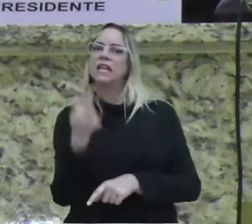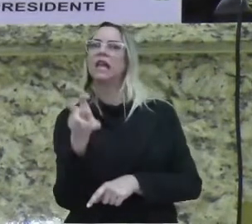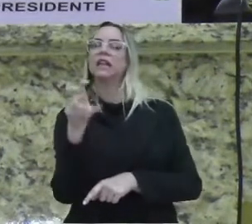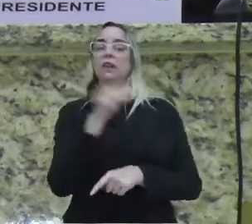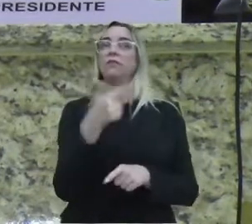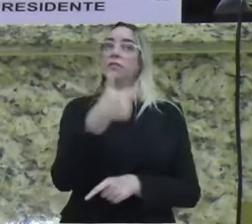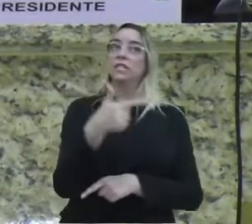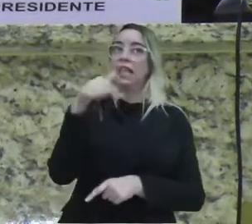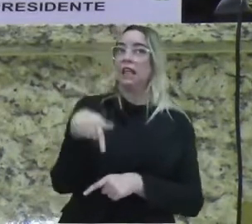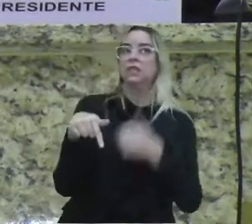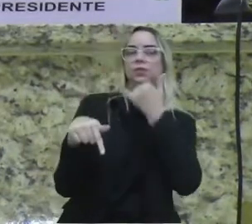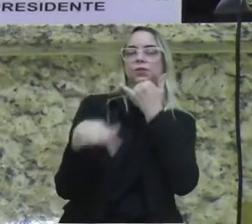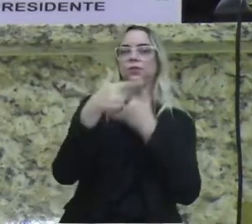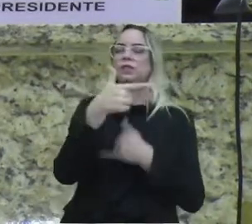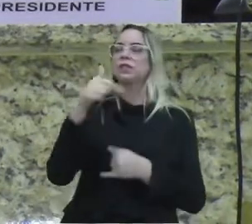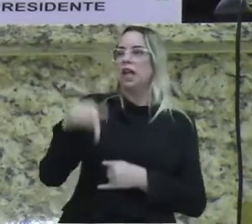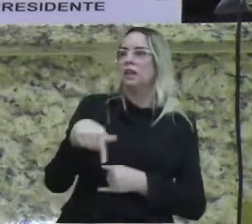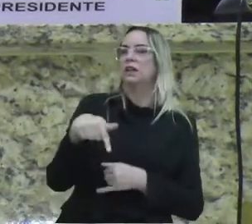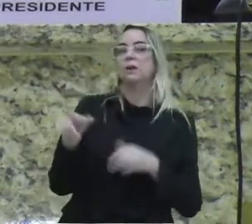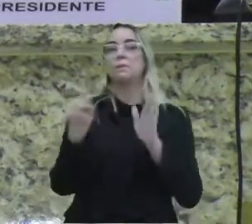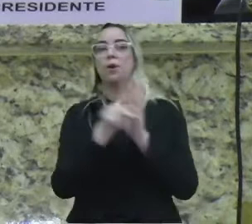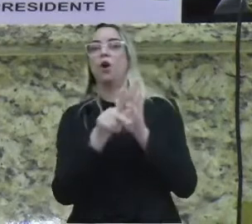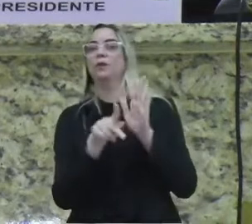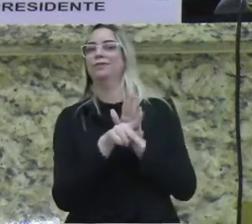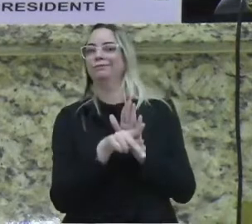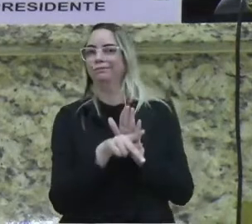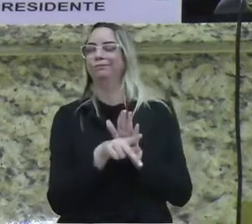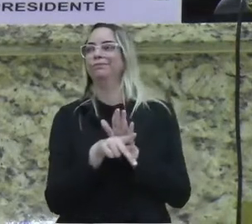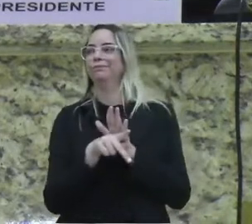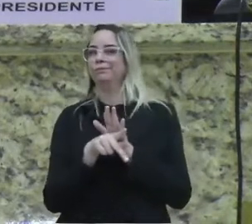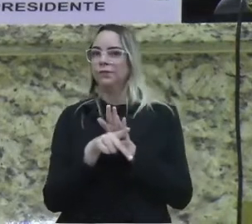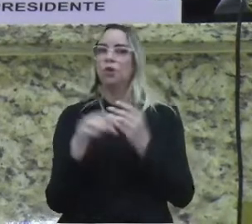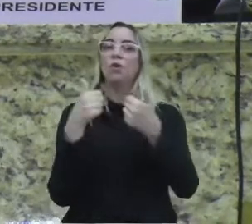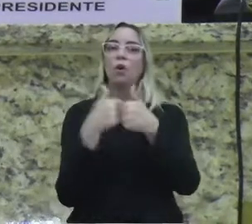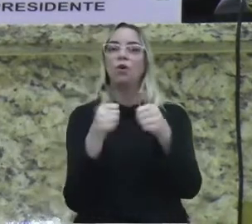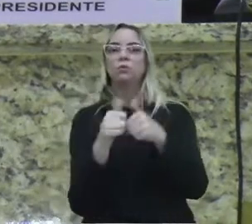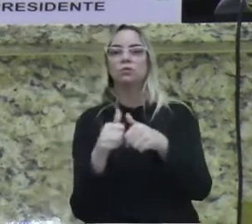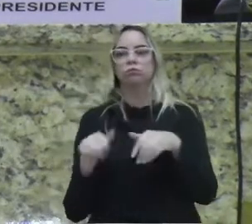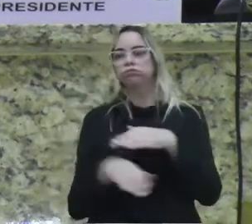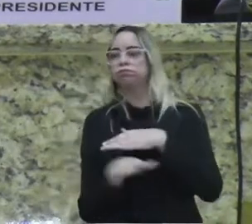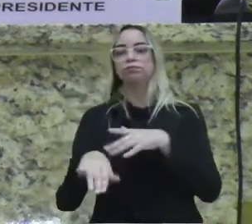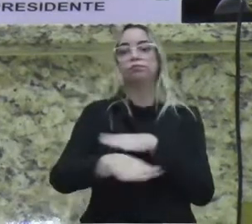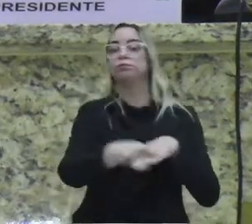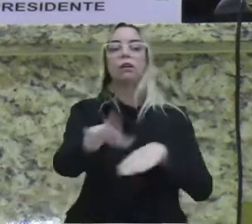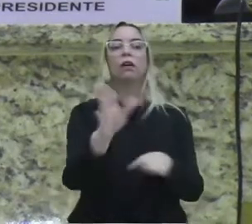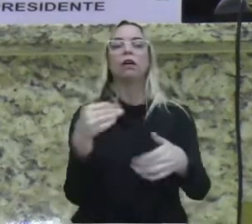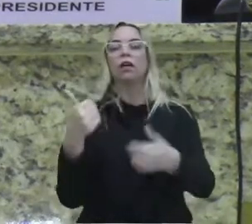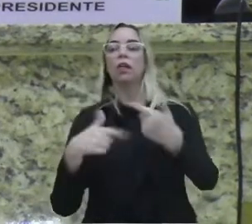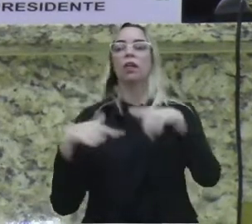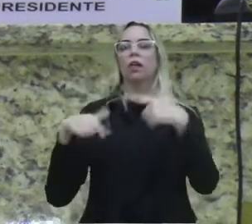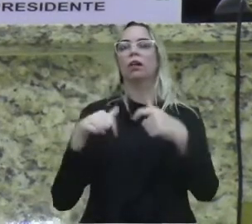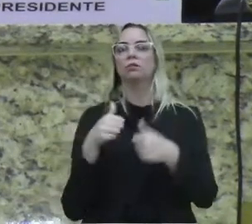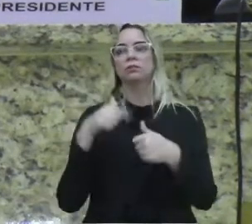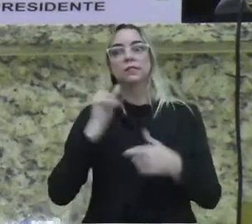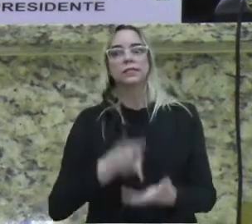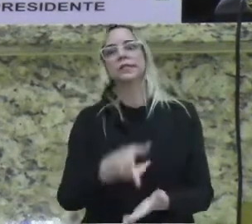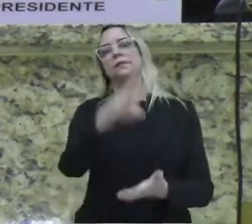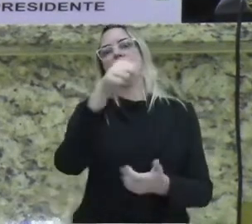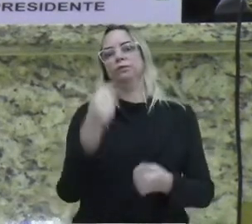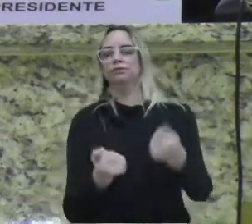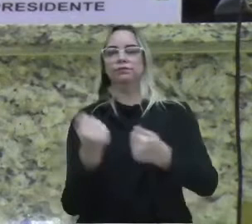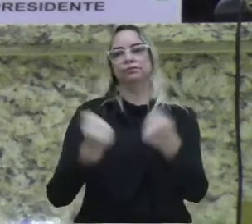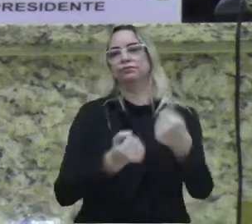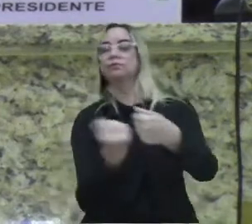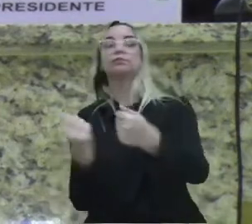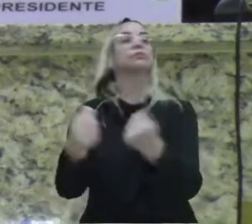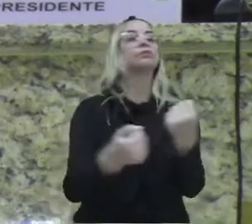27 de frota própria. Então, esses ônibus, eles rodam todos os dias. Não é aquele ônibus que roda hoje para amanhã, não.